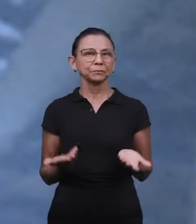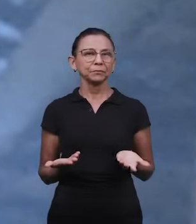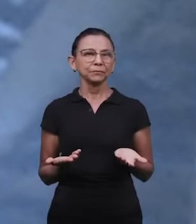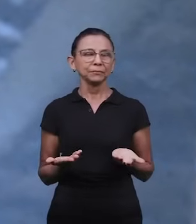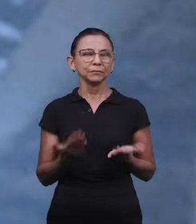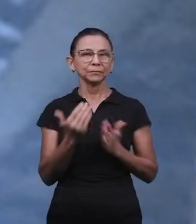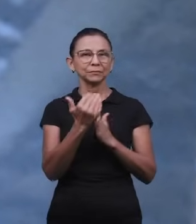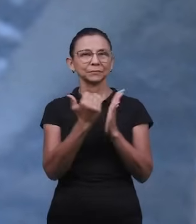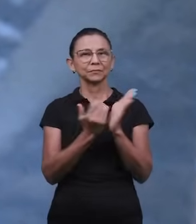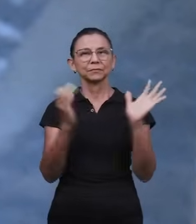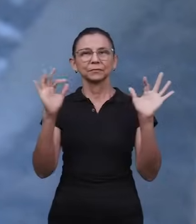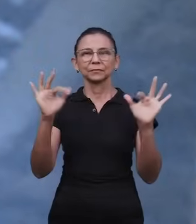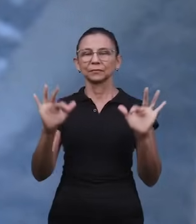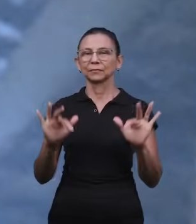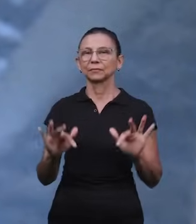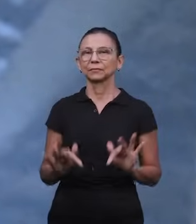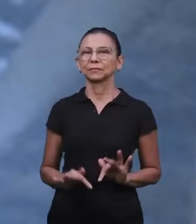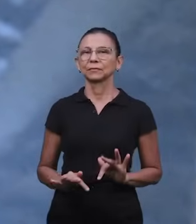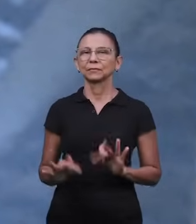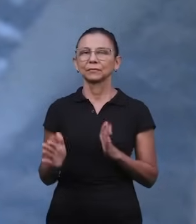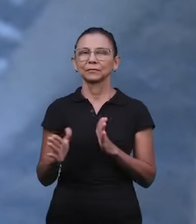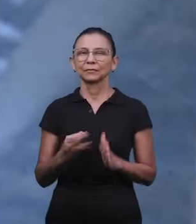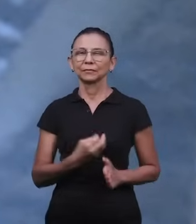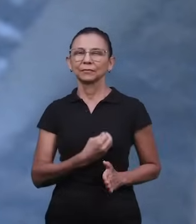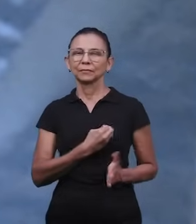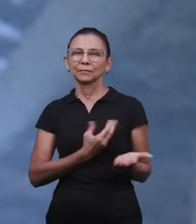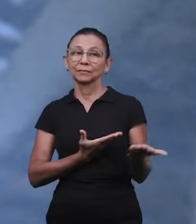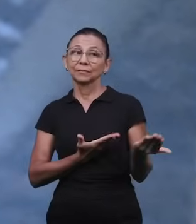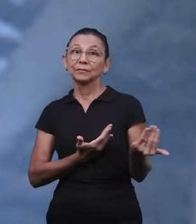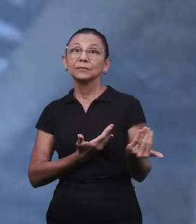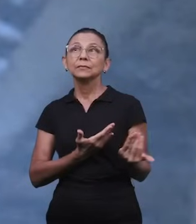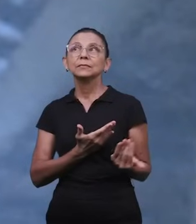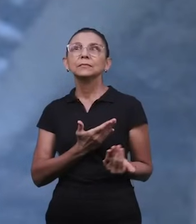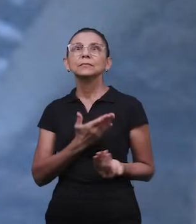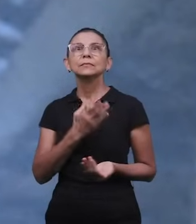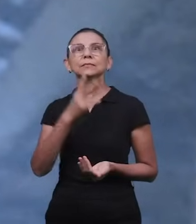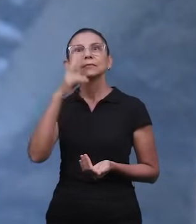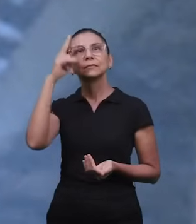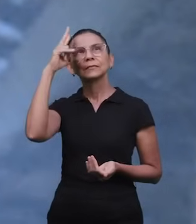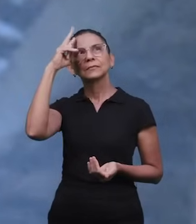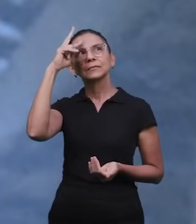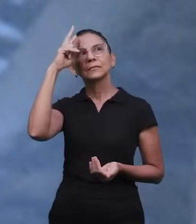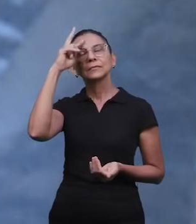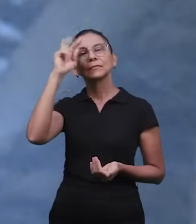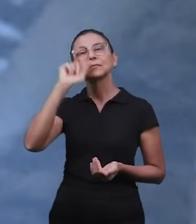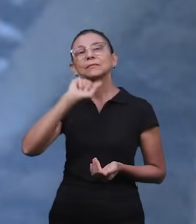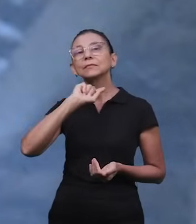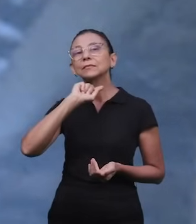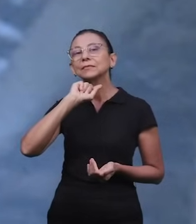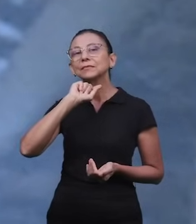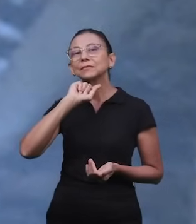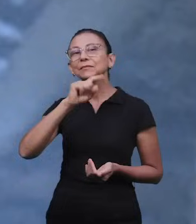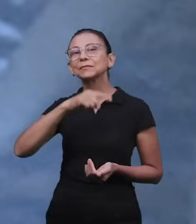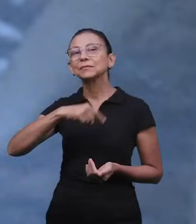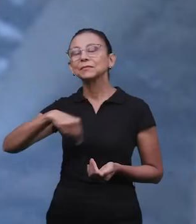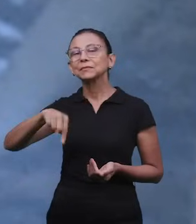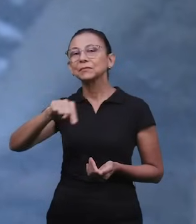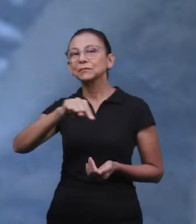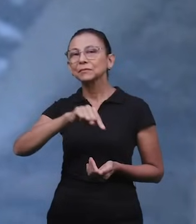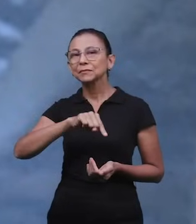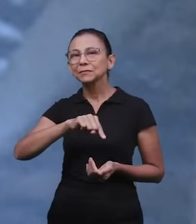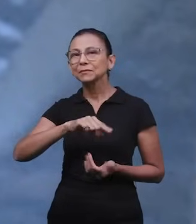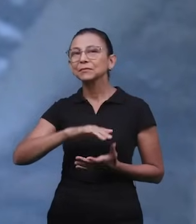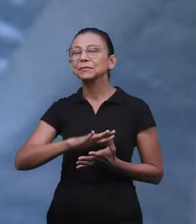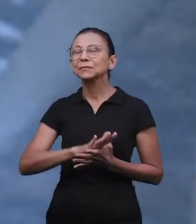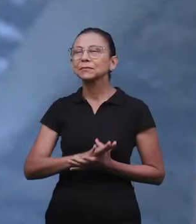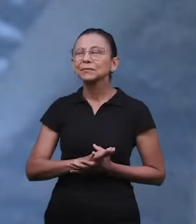então ao final de mais uma edição do programa Os Dias da Minha Mocidade. Lembrando que nós já estamos transmitindo através